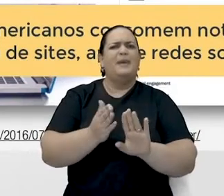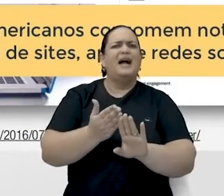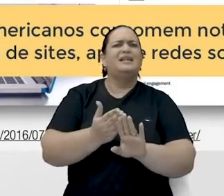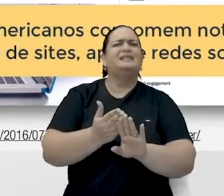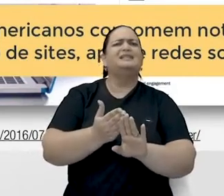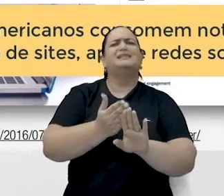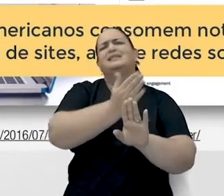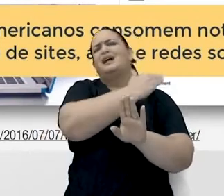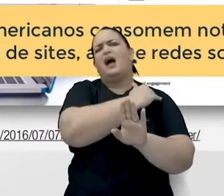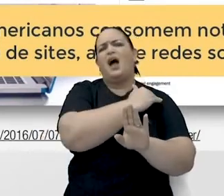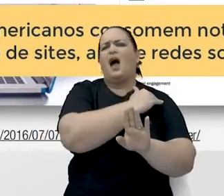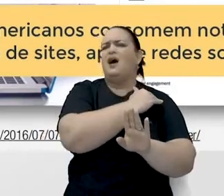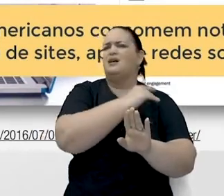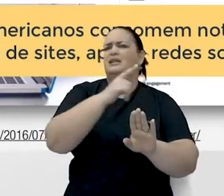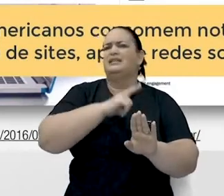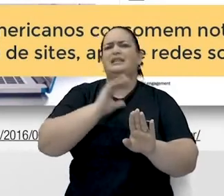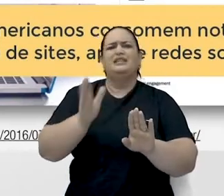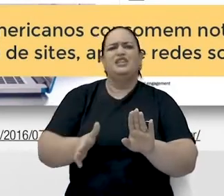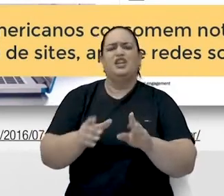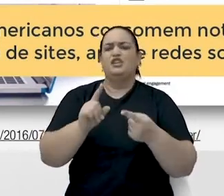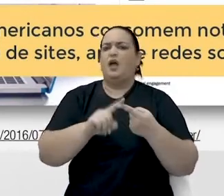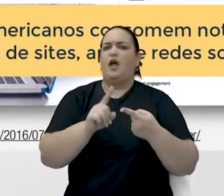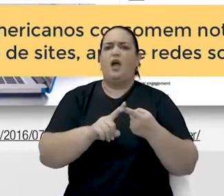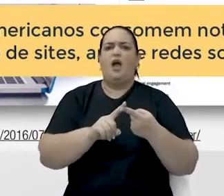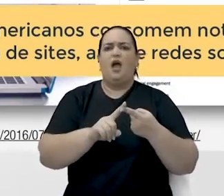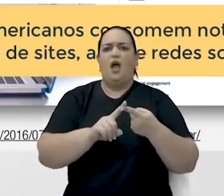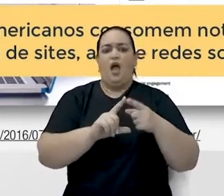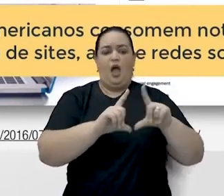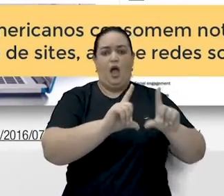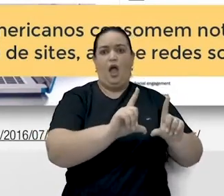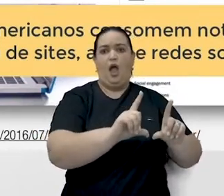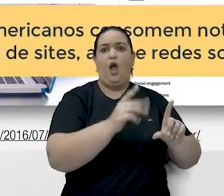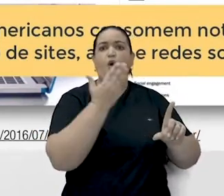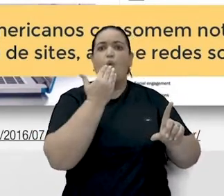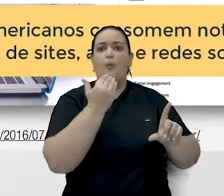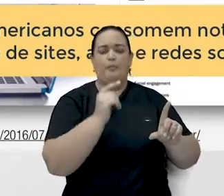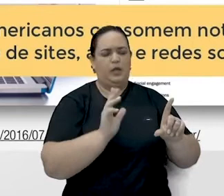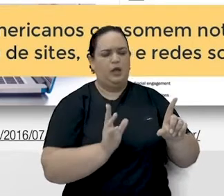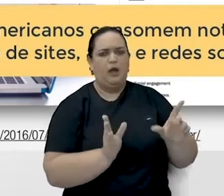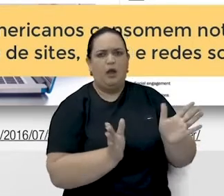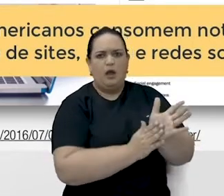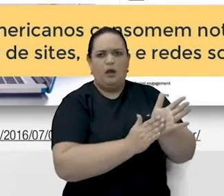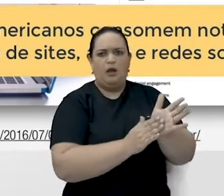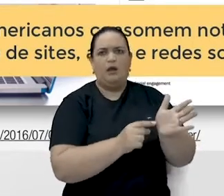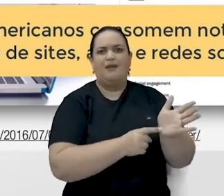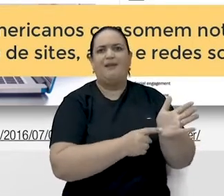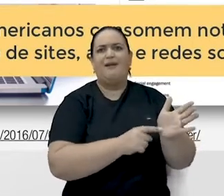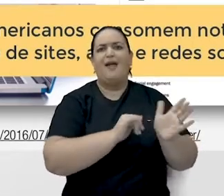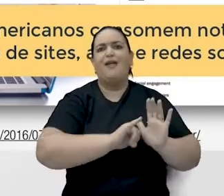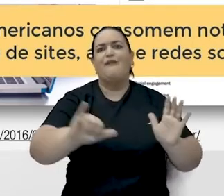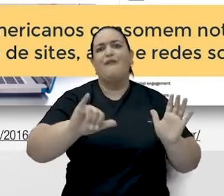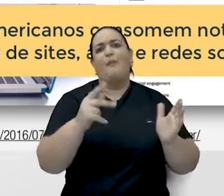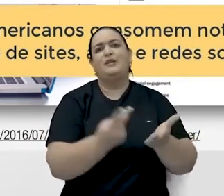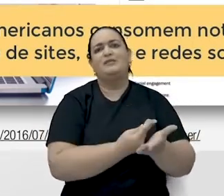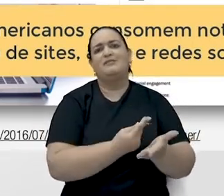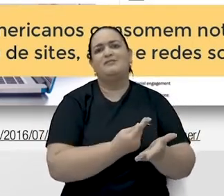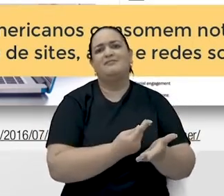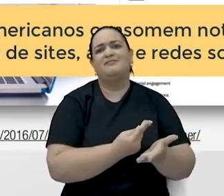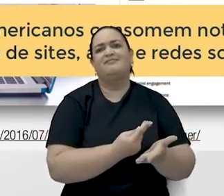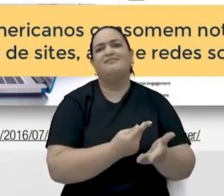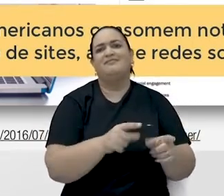de alimentos, em dietas, em exercícios, em filmes e mídias,